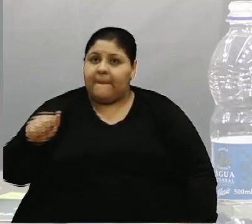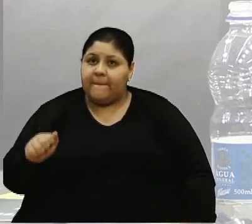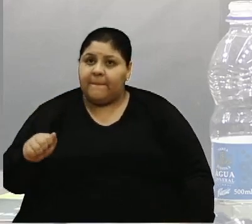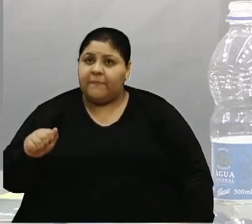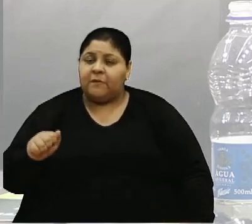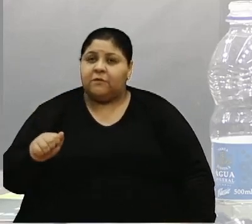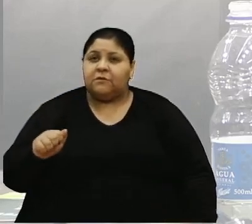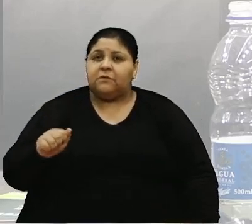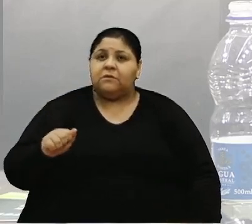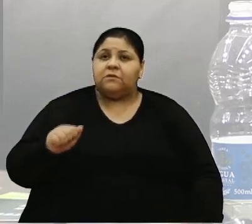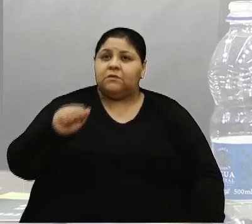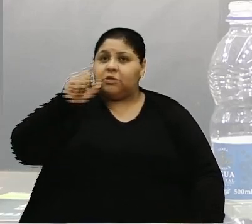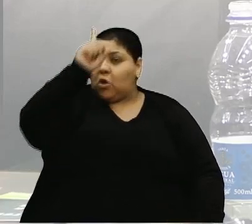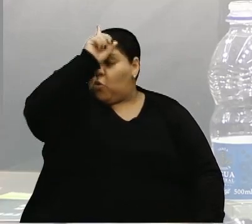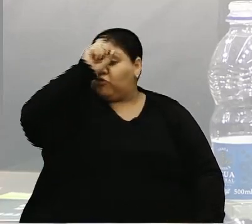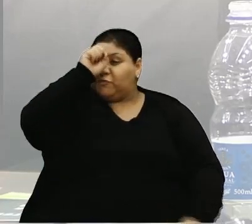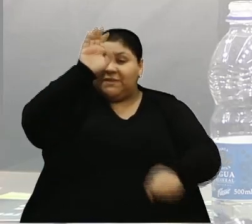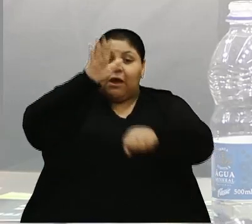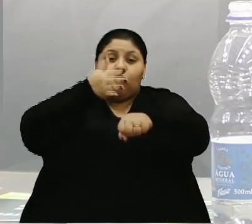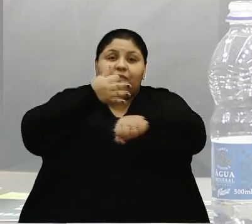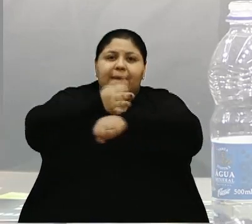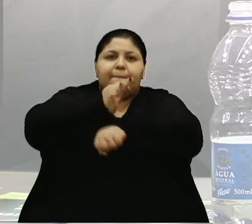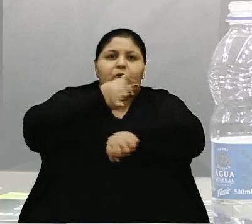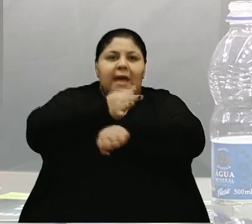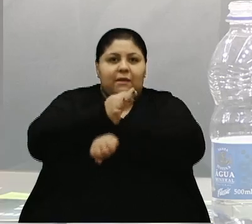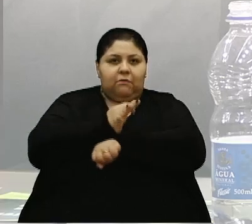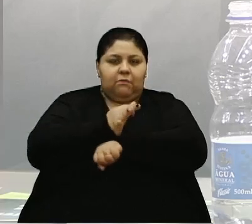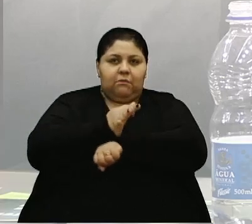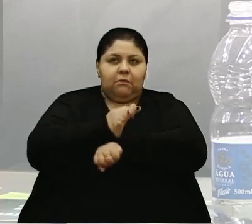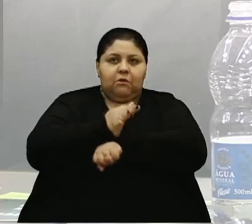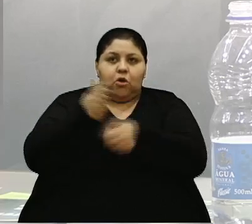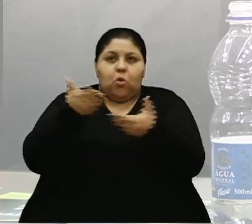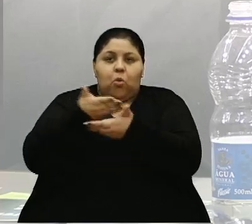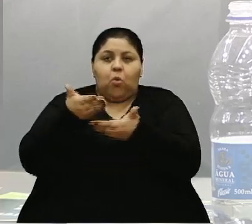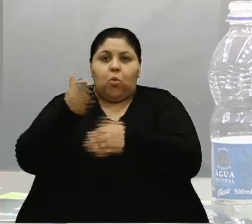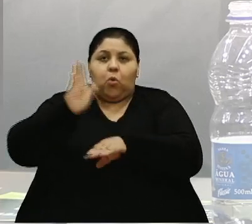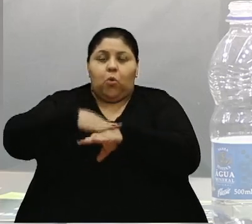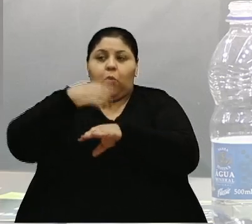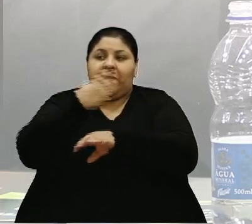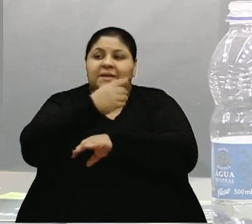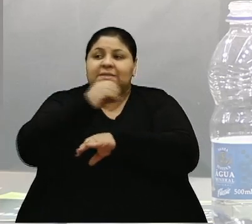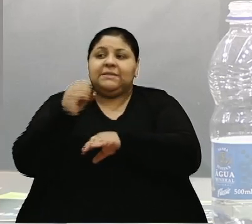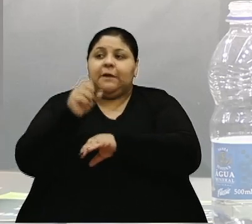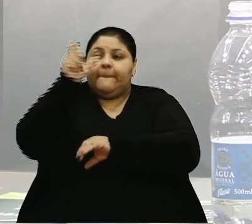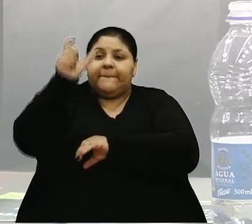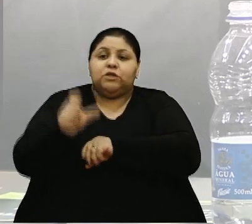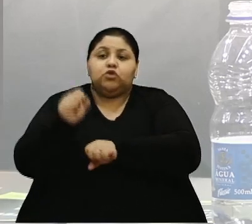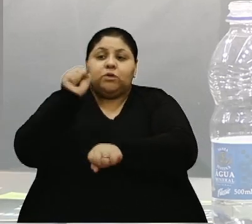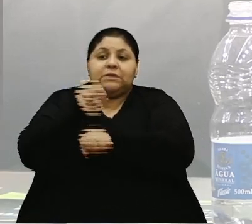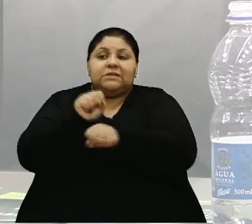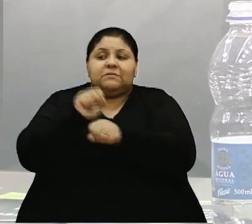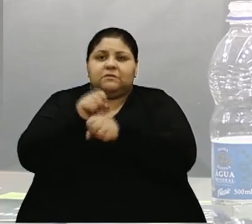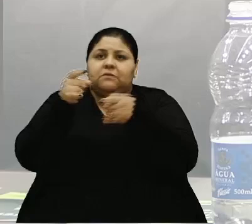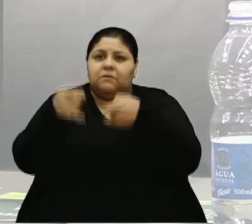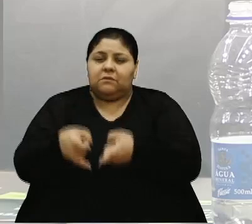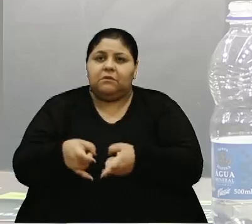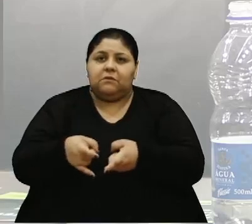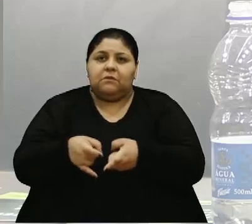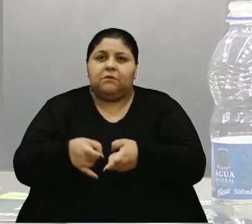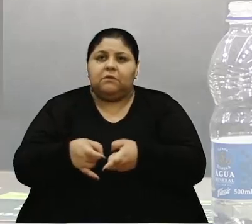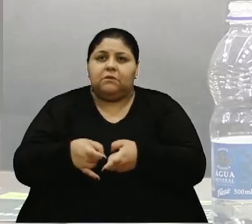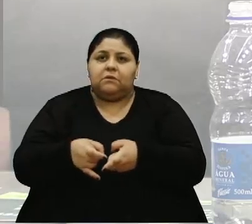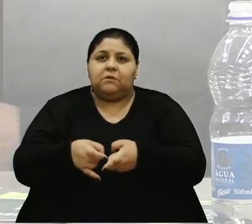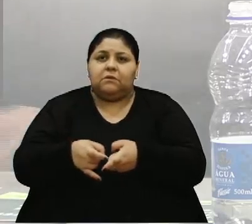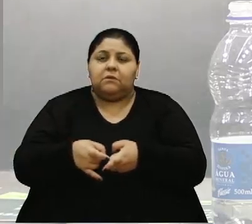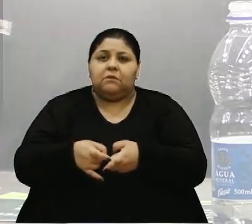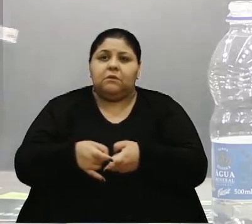fazer um hospital de campanha. Hoje nós temos mais de 100 pessoas aguardando leitos. É aguardar a via